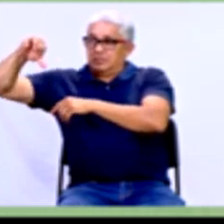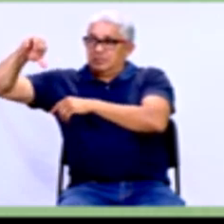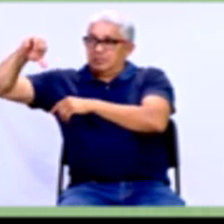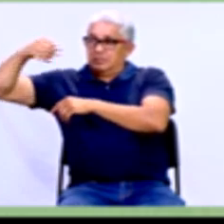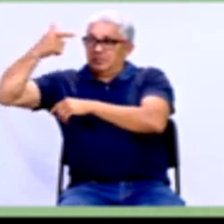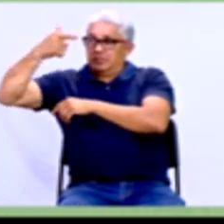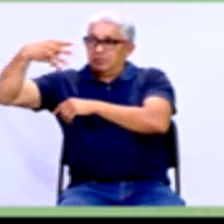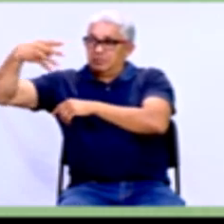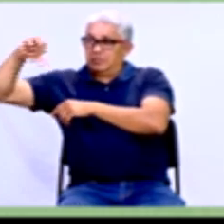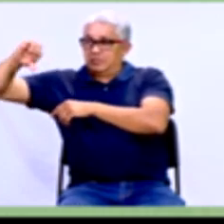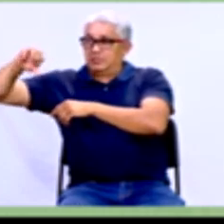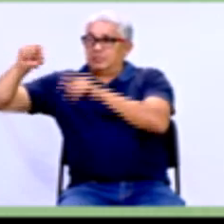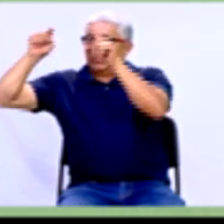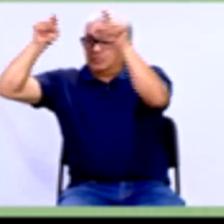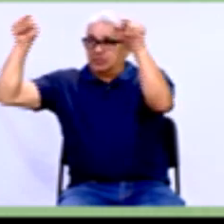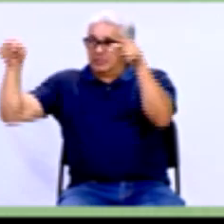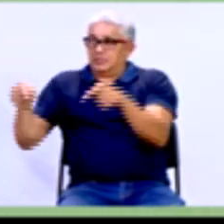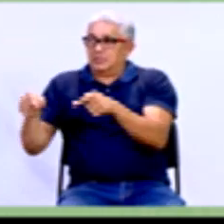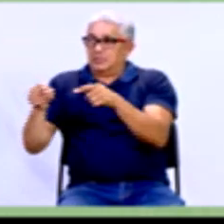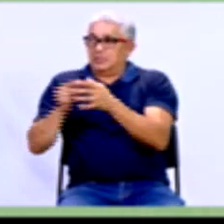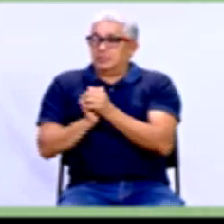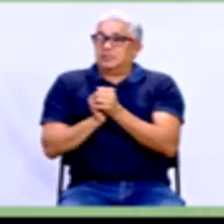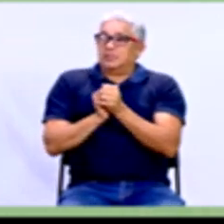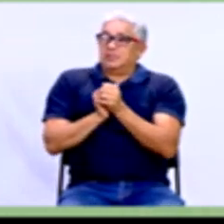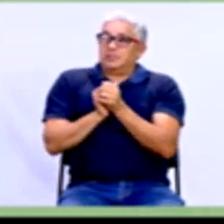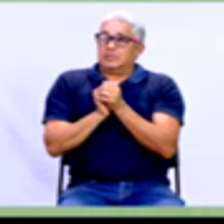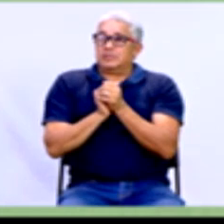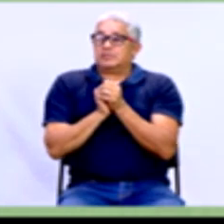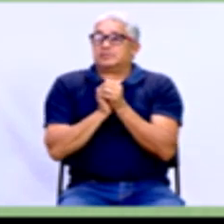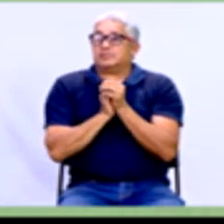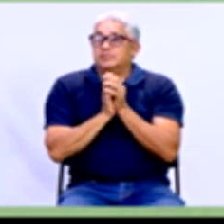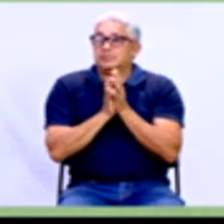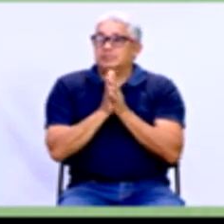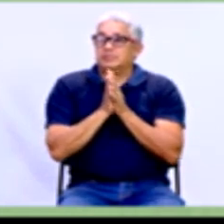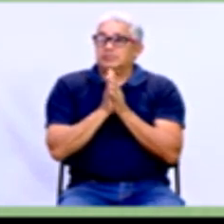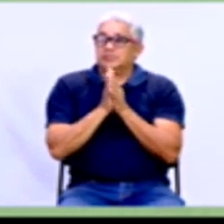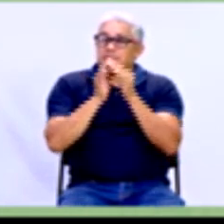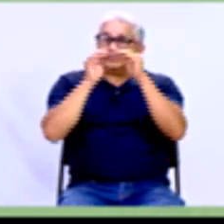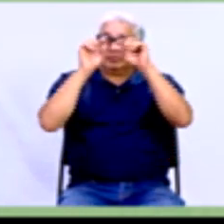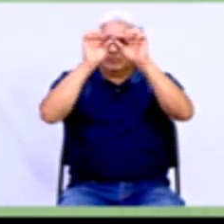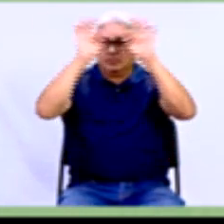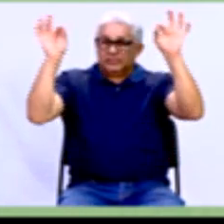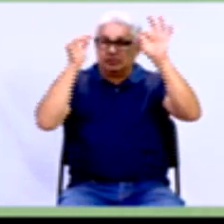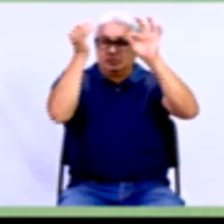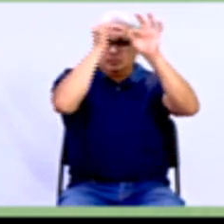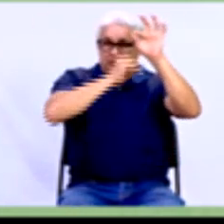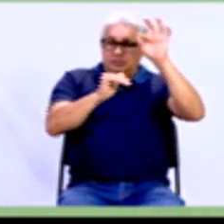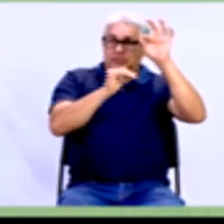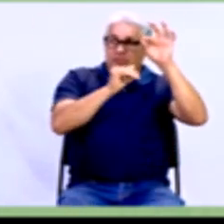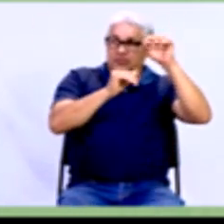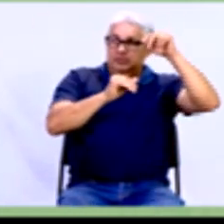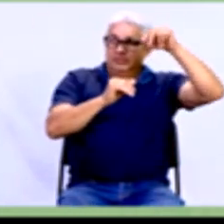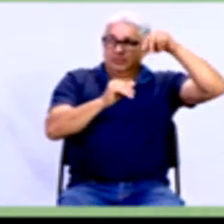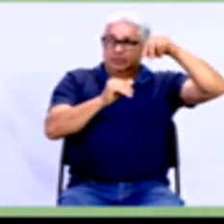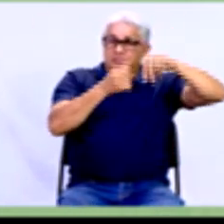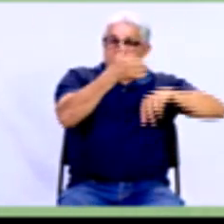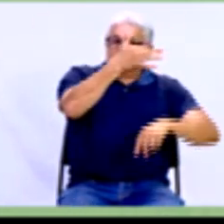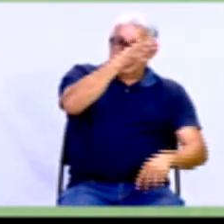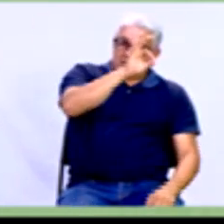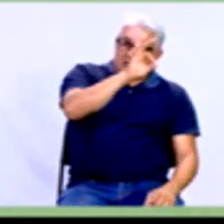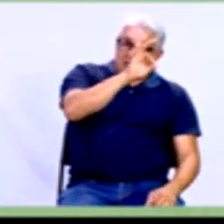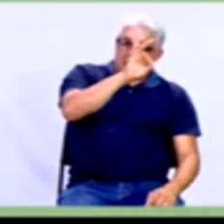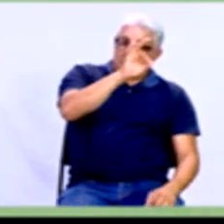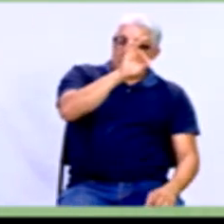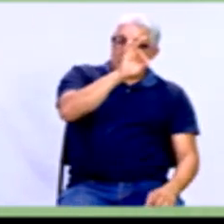é 249, tá? Então, tá aqui. Vamos para baixo. N vezes